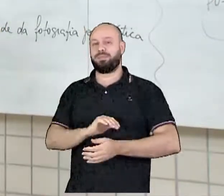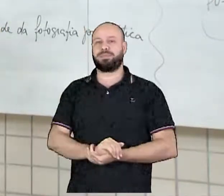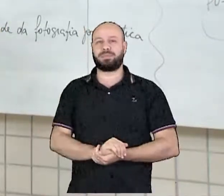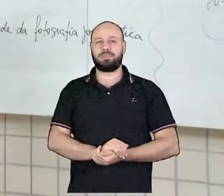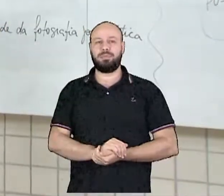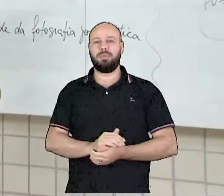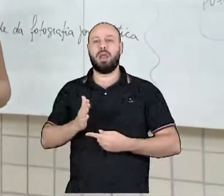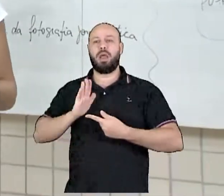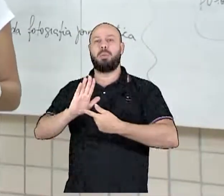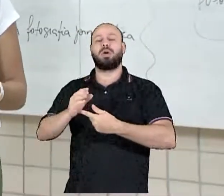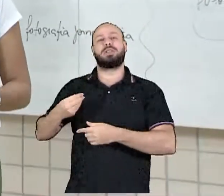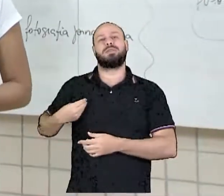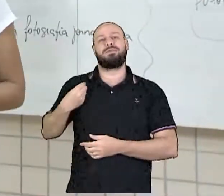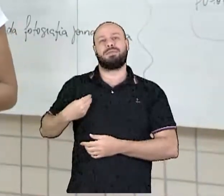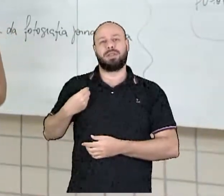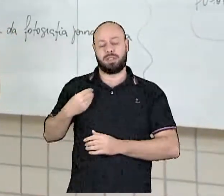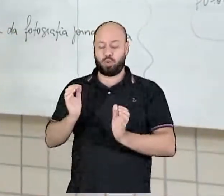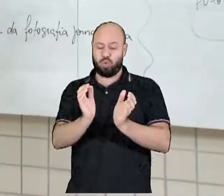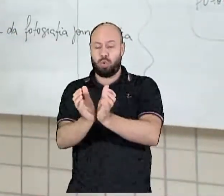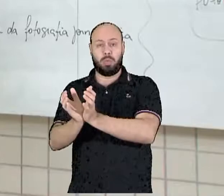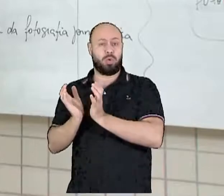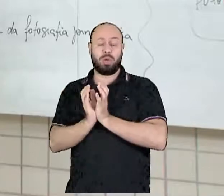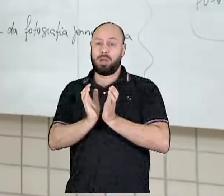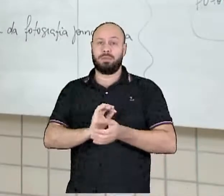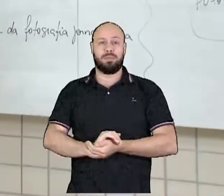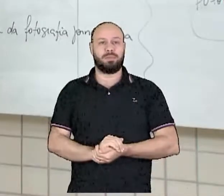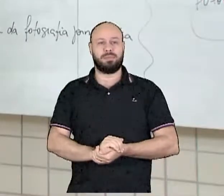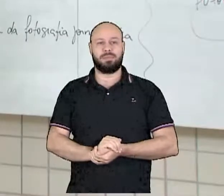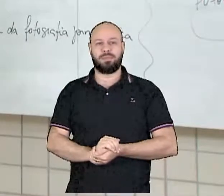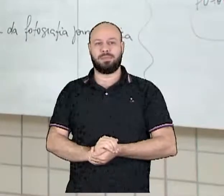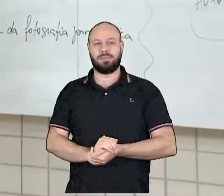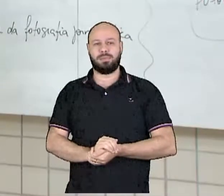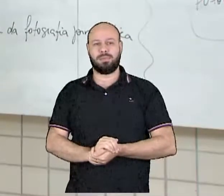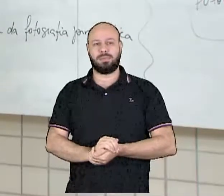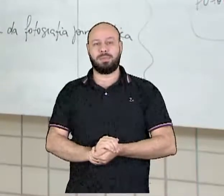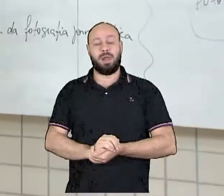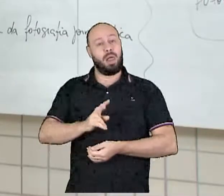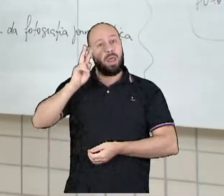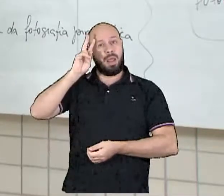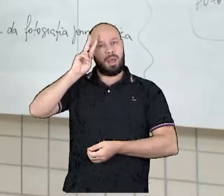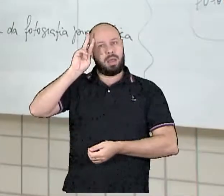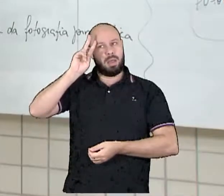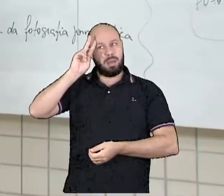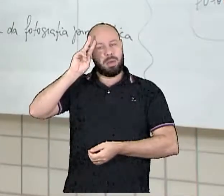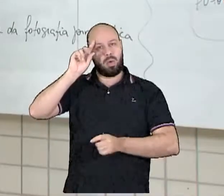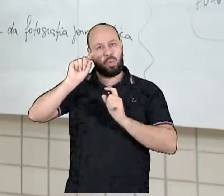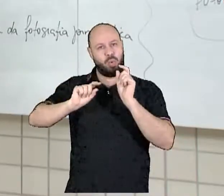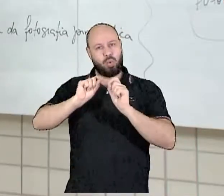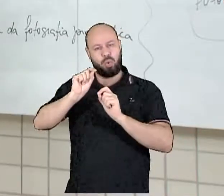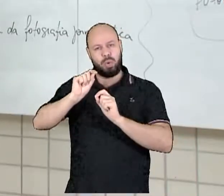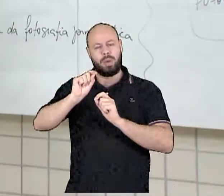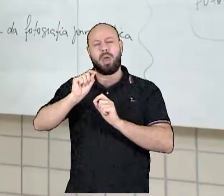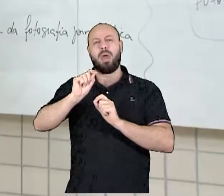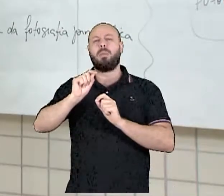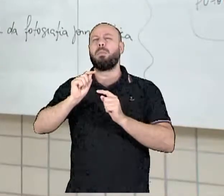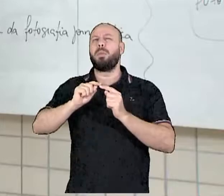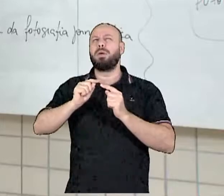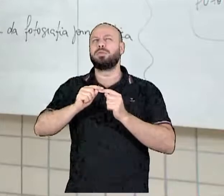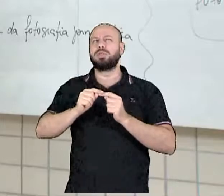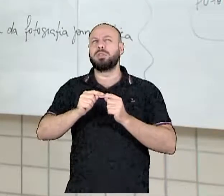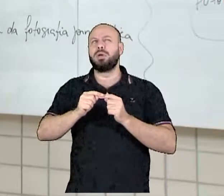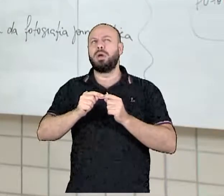Mostra a vida de uma comunidade, em uma comunidade. Lembrando que quando você for fazer a sua descrição da